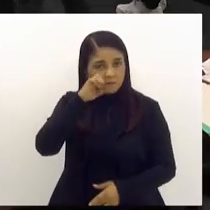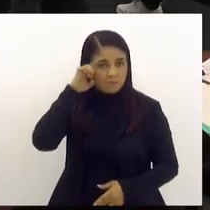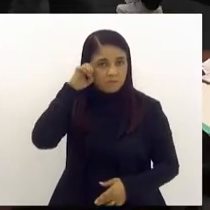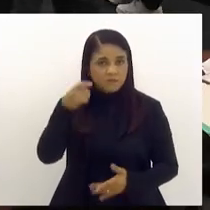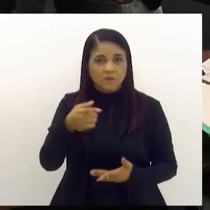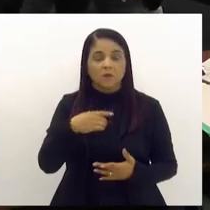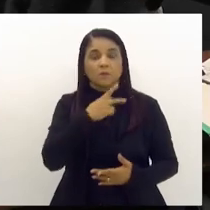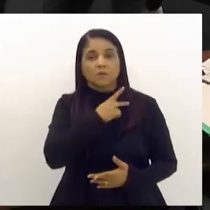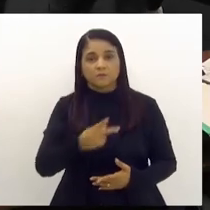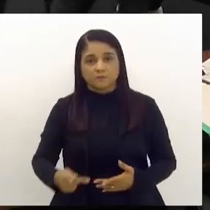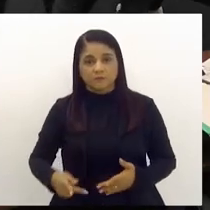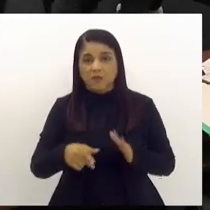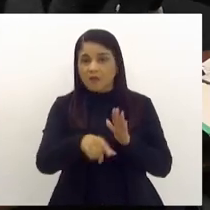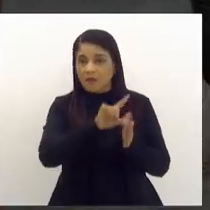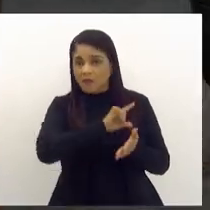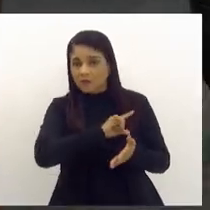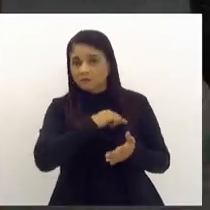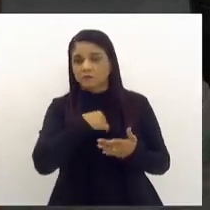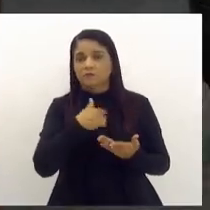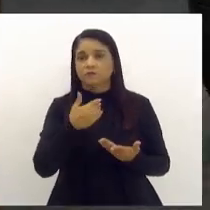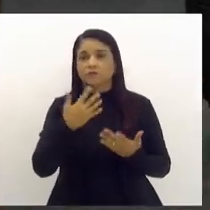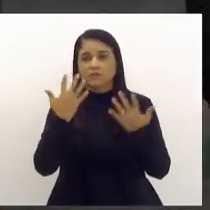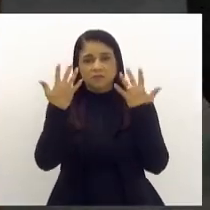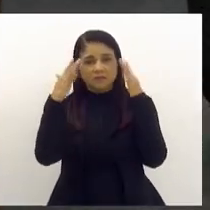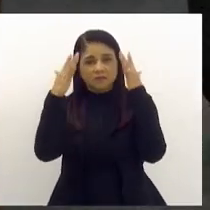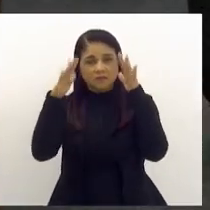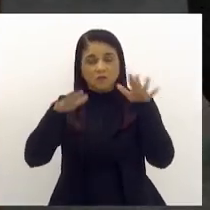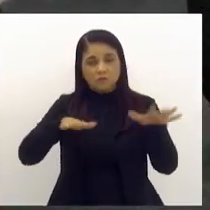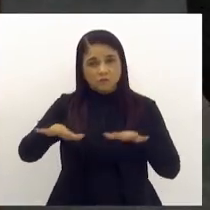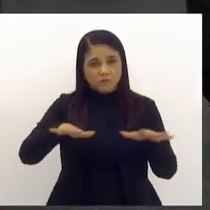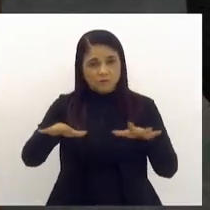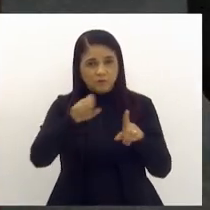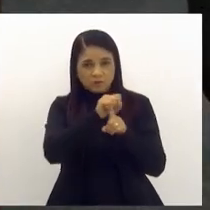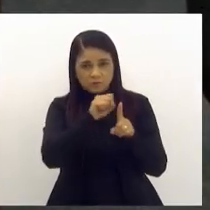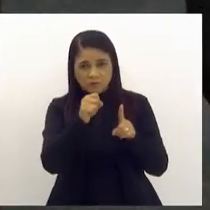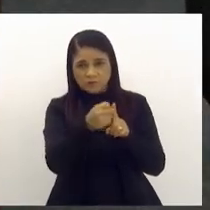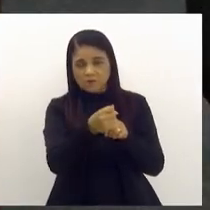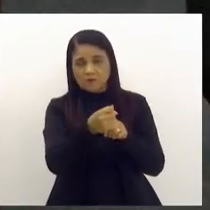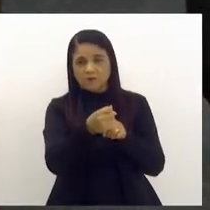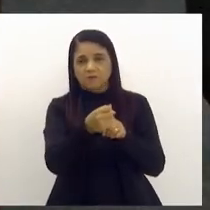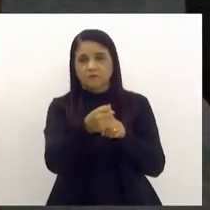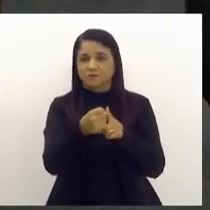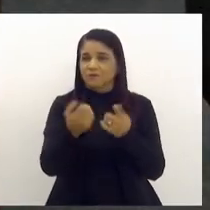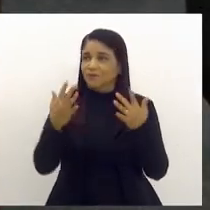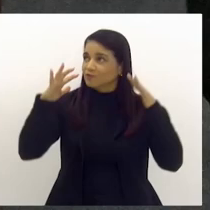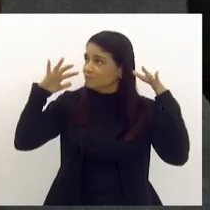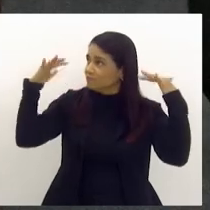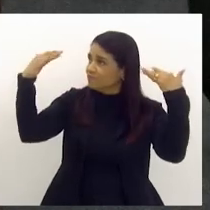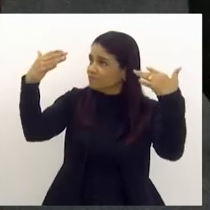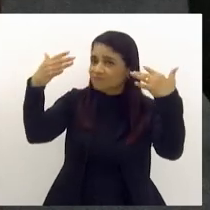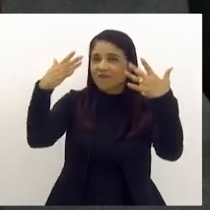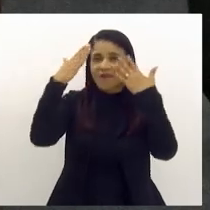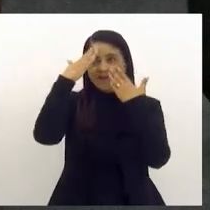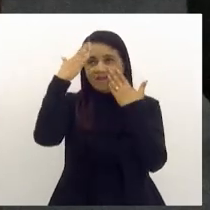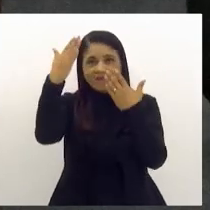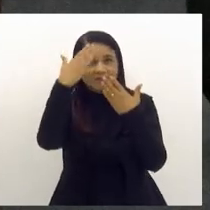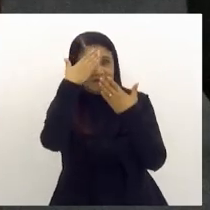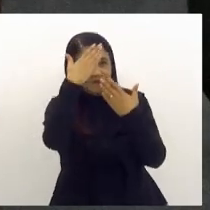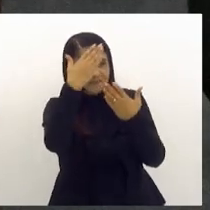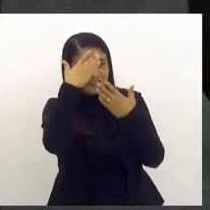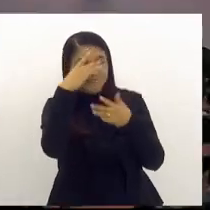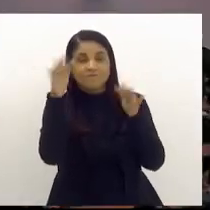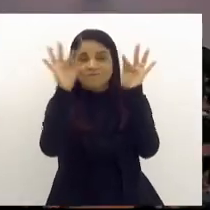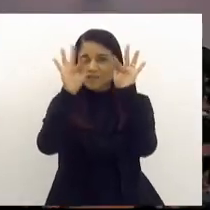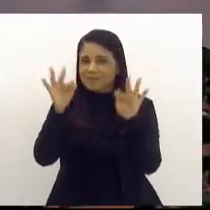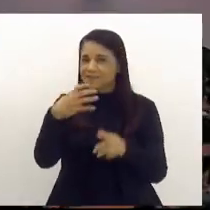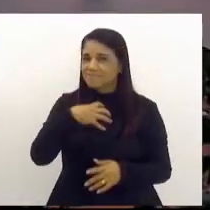Presidente, antes de mais nada, eu queria saudar os movimentos sociais que aqui estão, agradecer, ficar muito